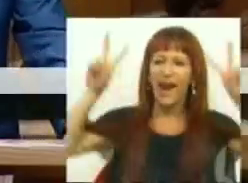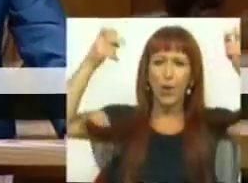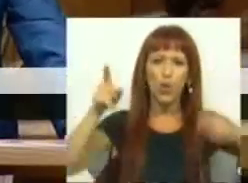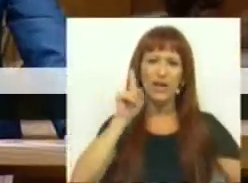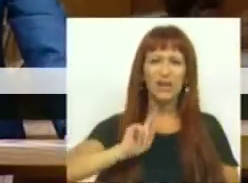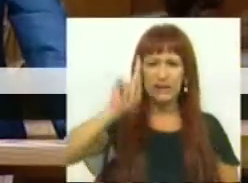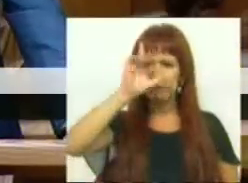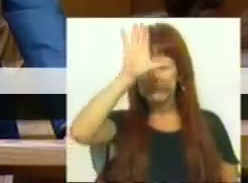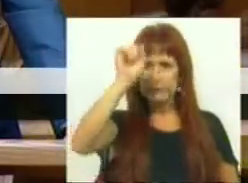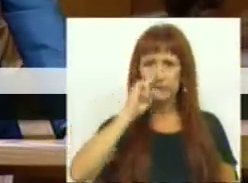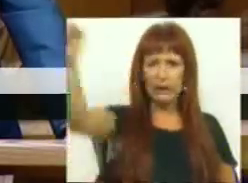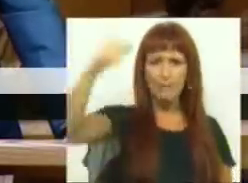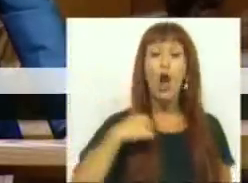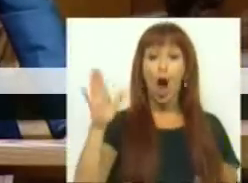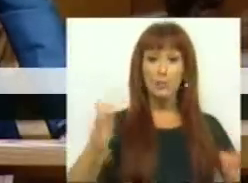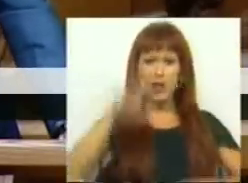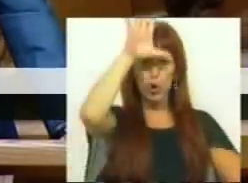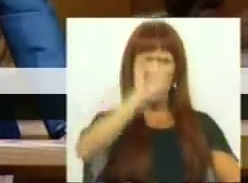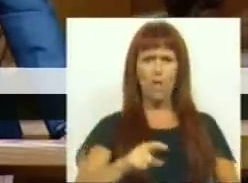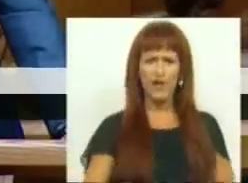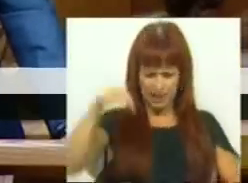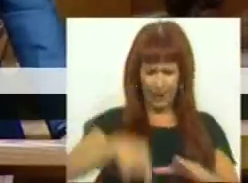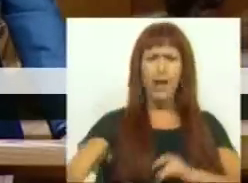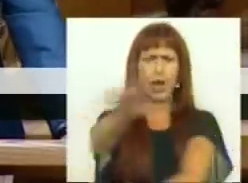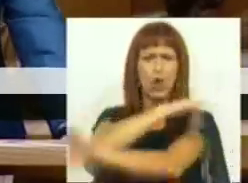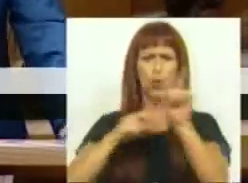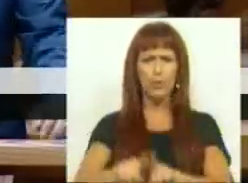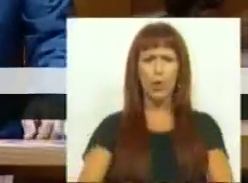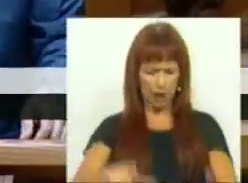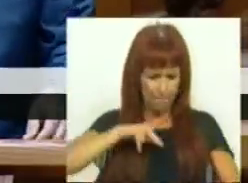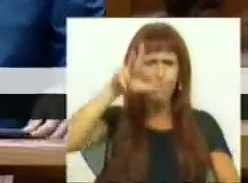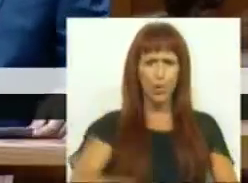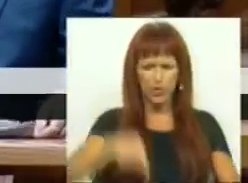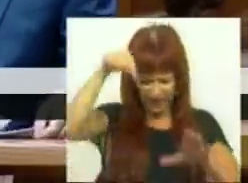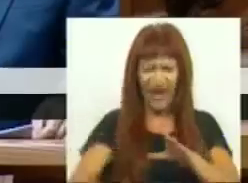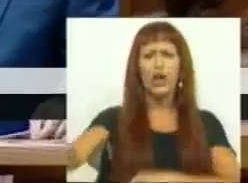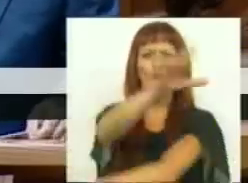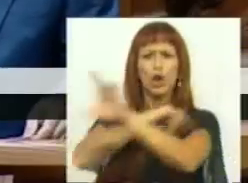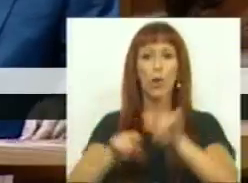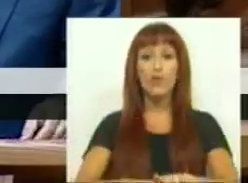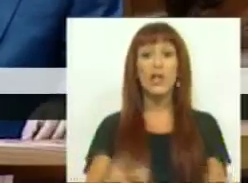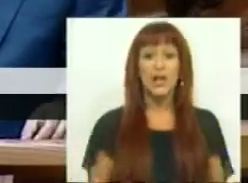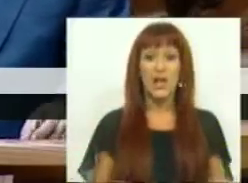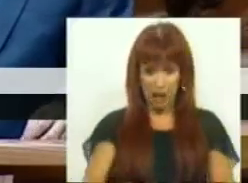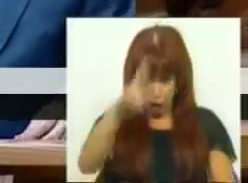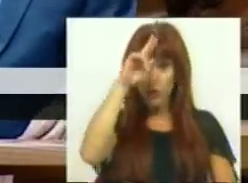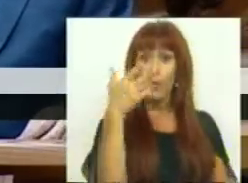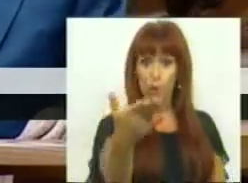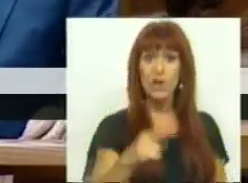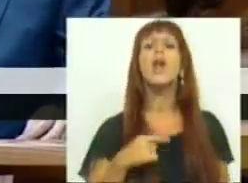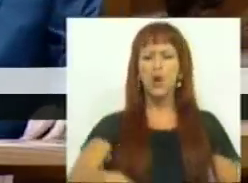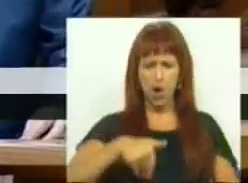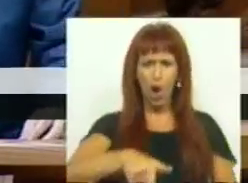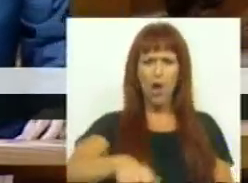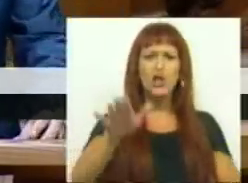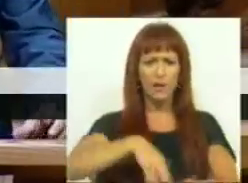senhora Merkel. Precisamos de um Governo na Europa para Portugal na Europa. E esse enorme esforço é o que